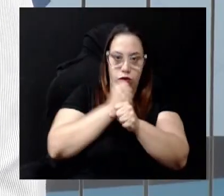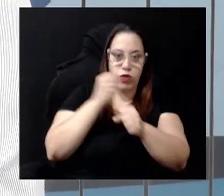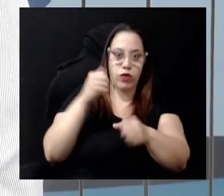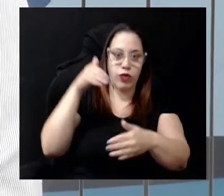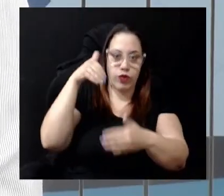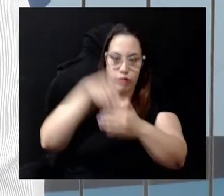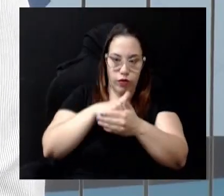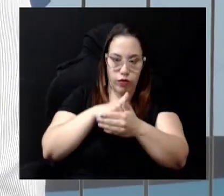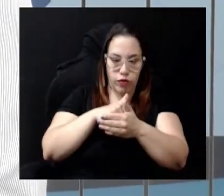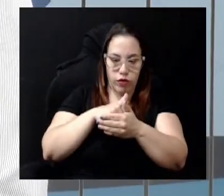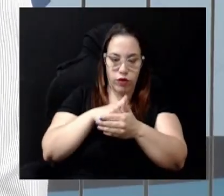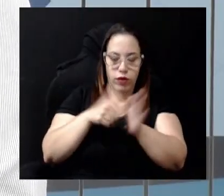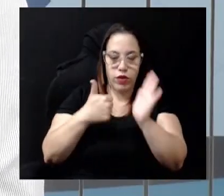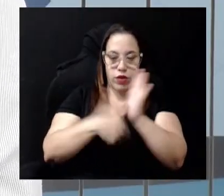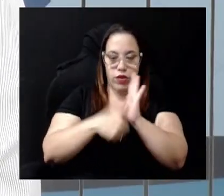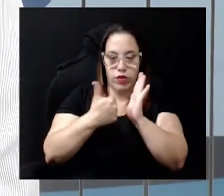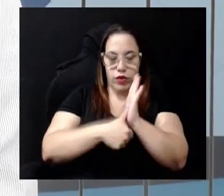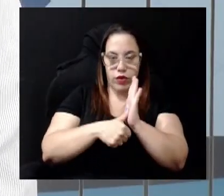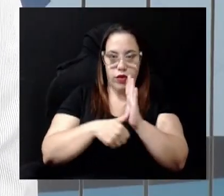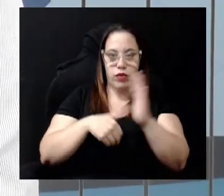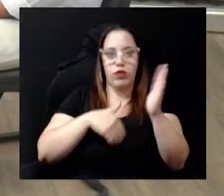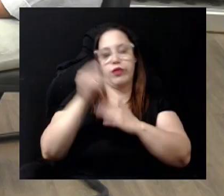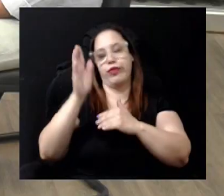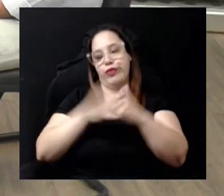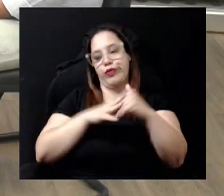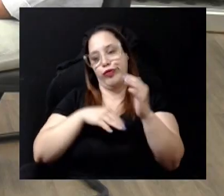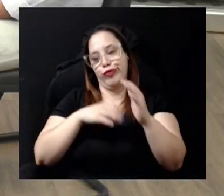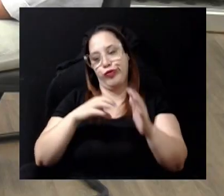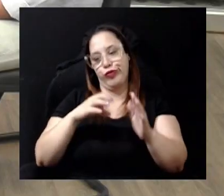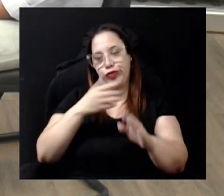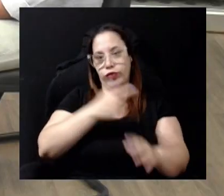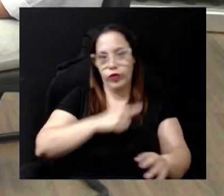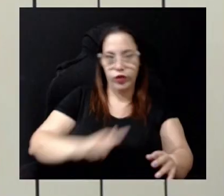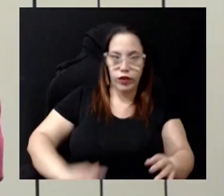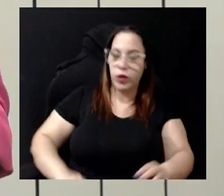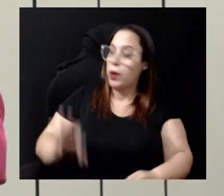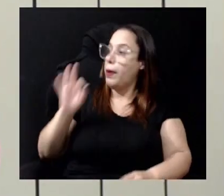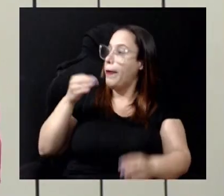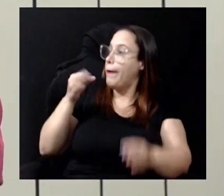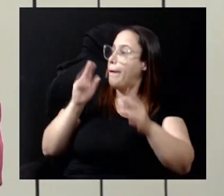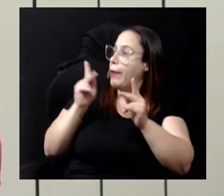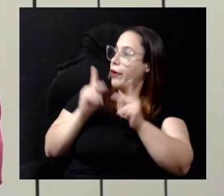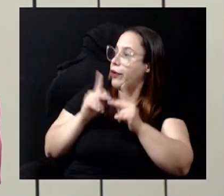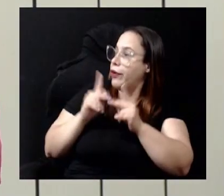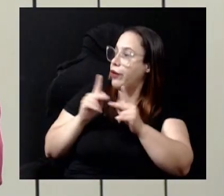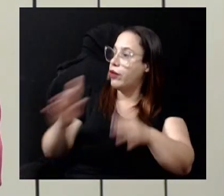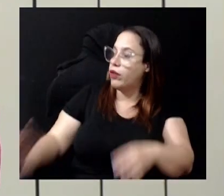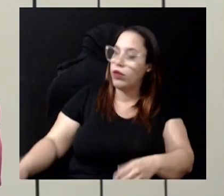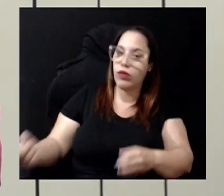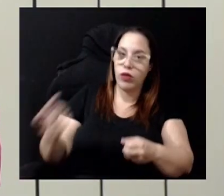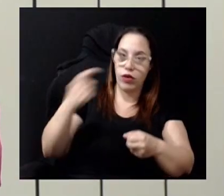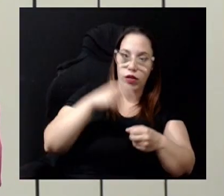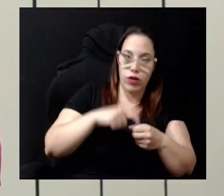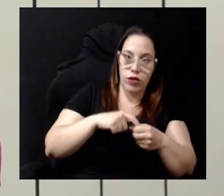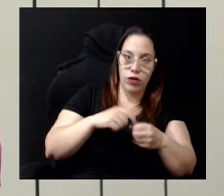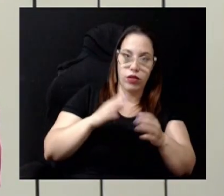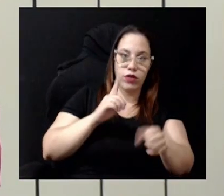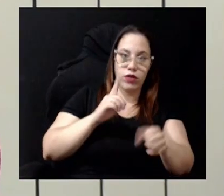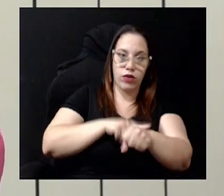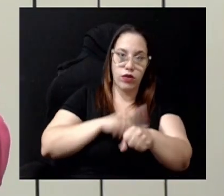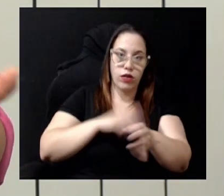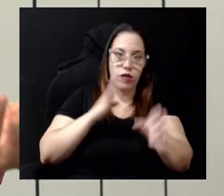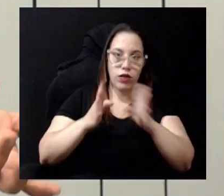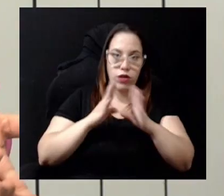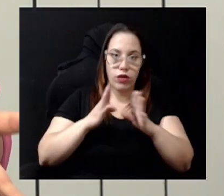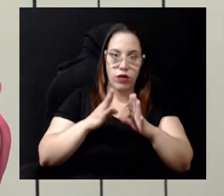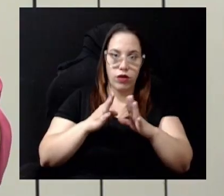decisões de qualquer governo e esse não é diferente. Perfeito. E a volta do horário de verão pode gerar aí diversas